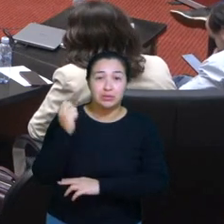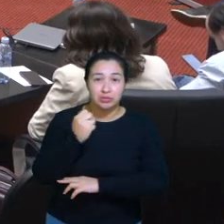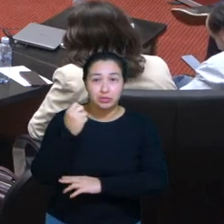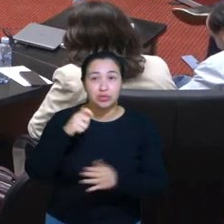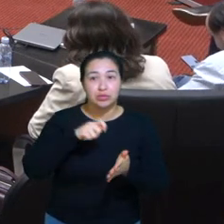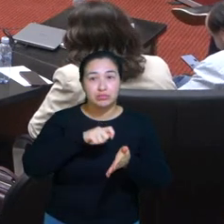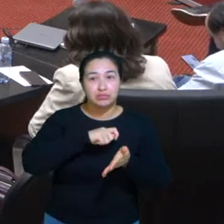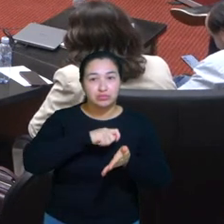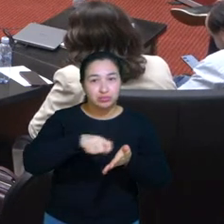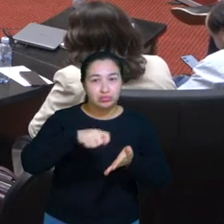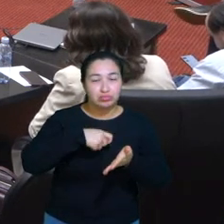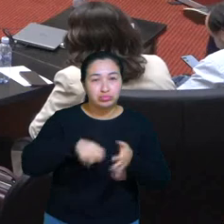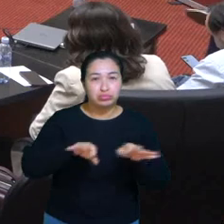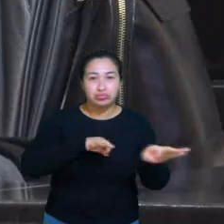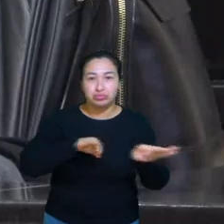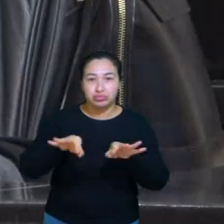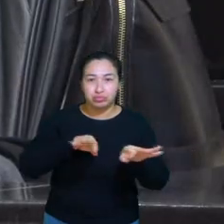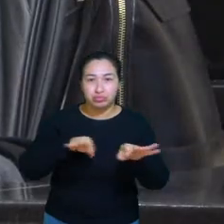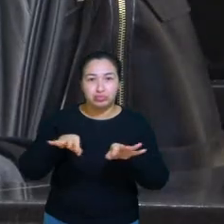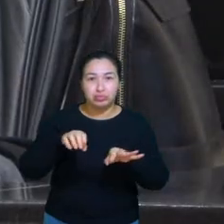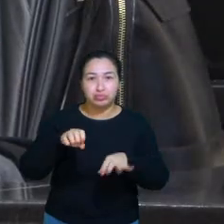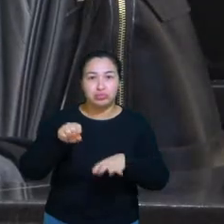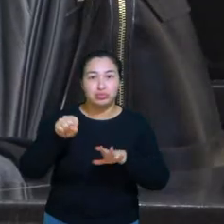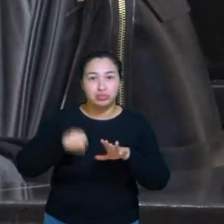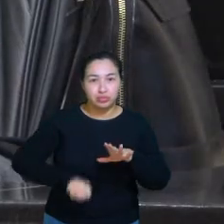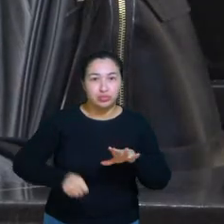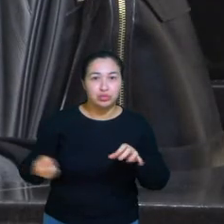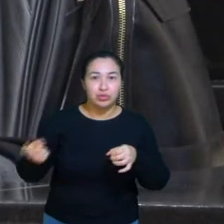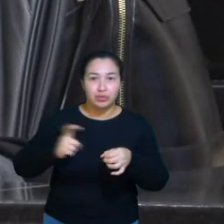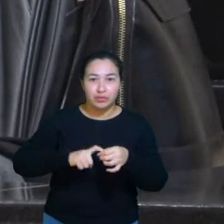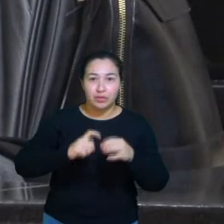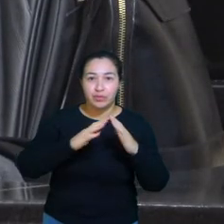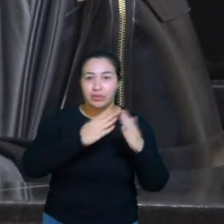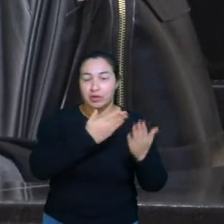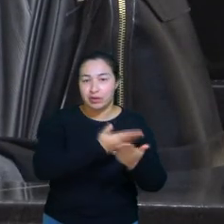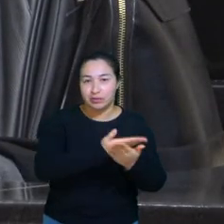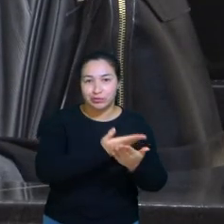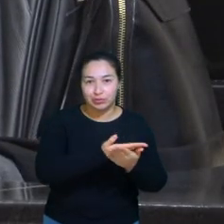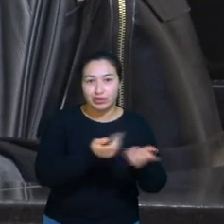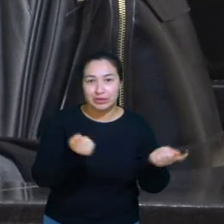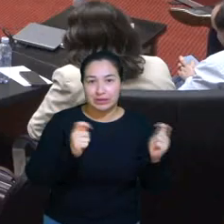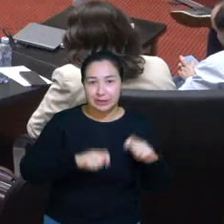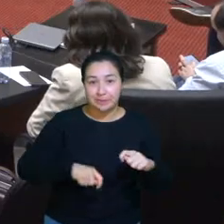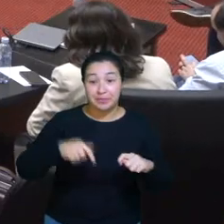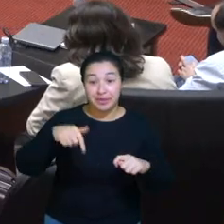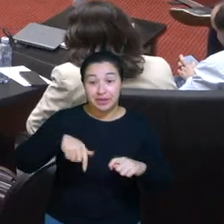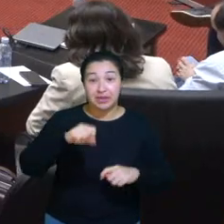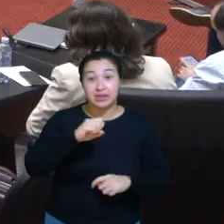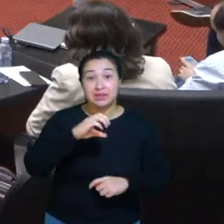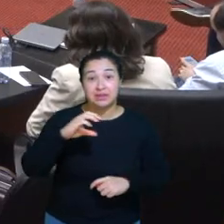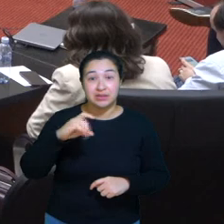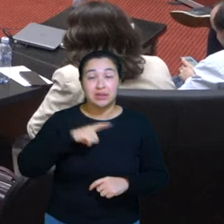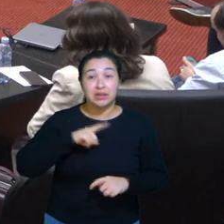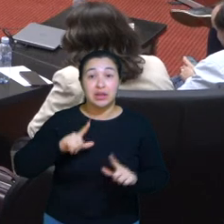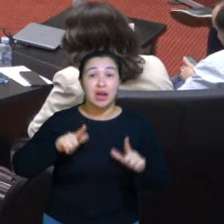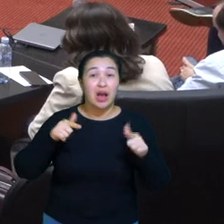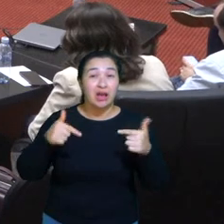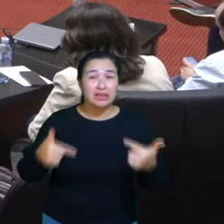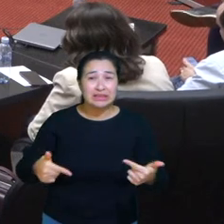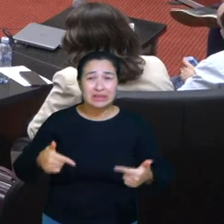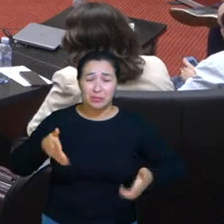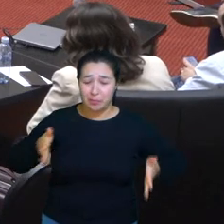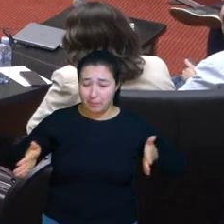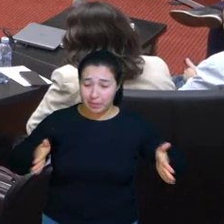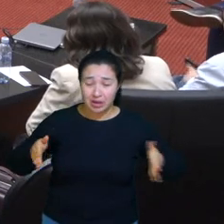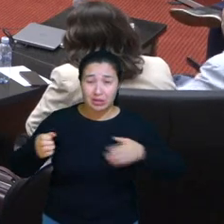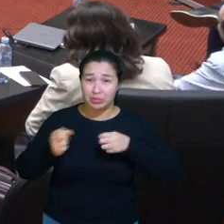a a do Rio Grande do Sul pra retomada de aula mas tô a sua disposição deputada aqui o nosso estado fez uma ação muito grande nesse período da